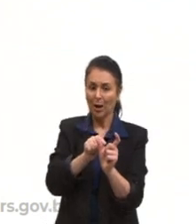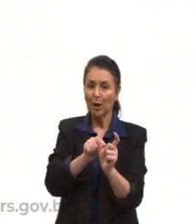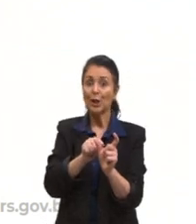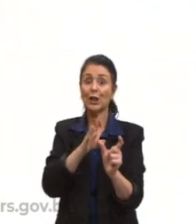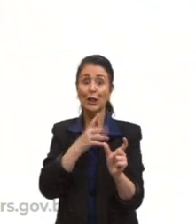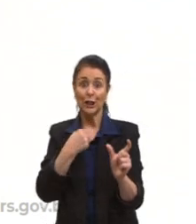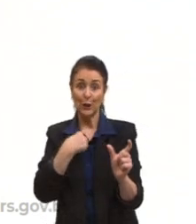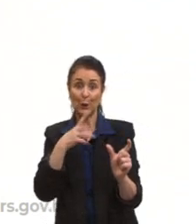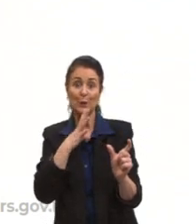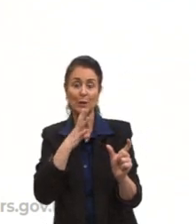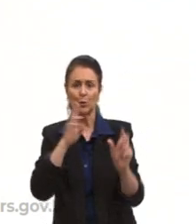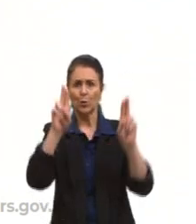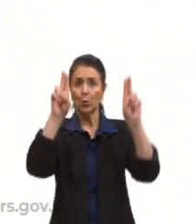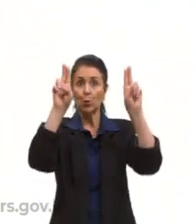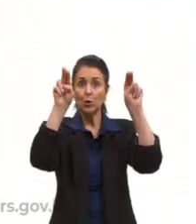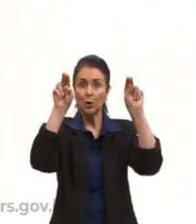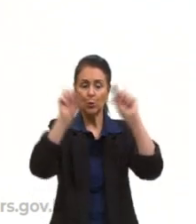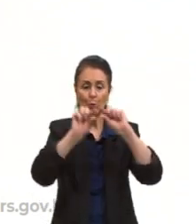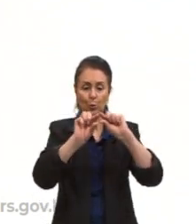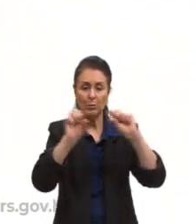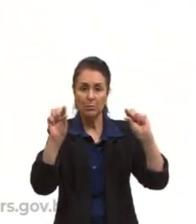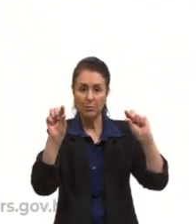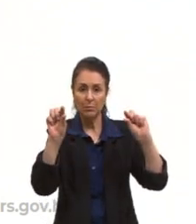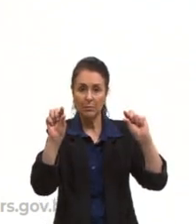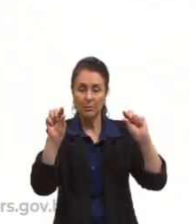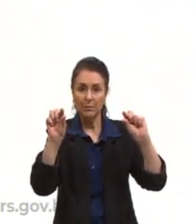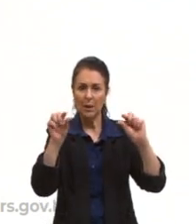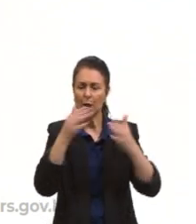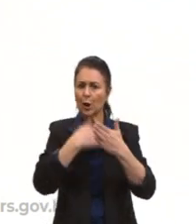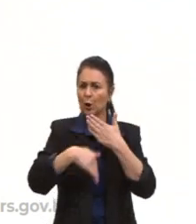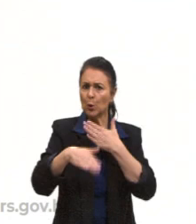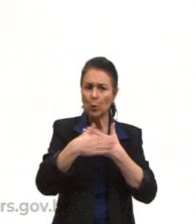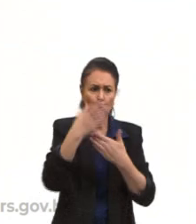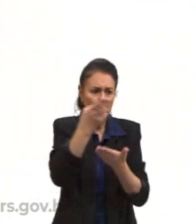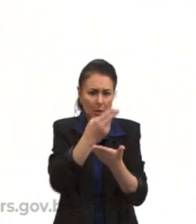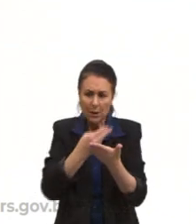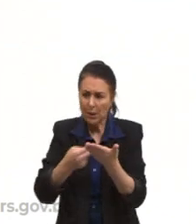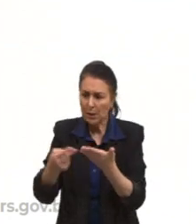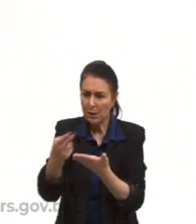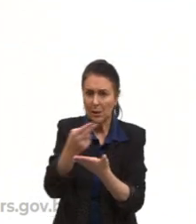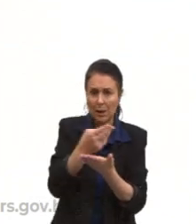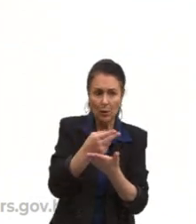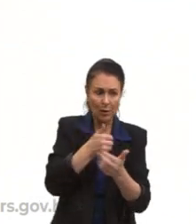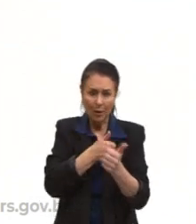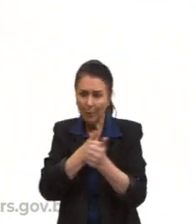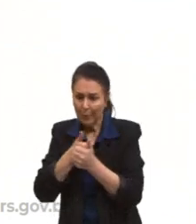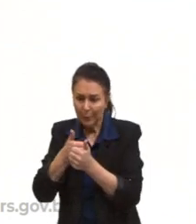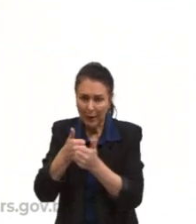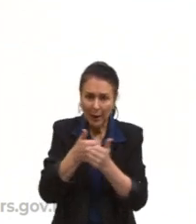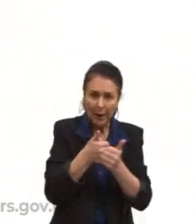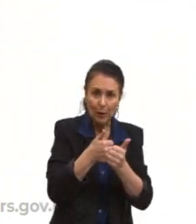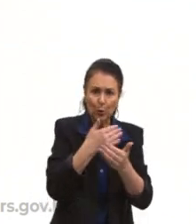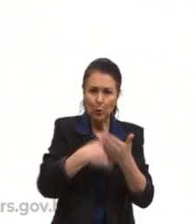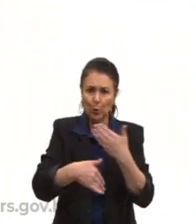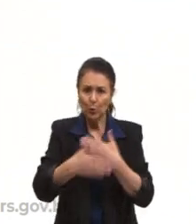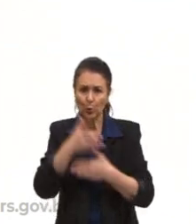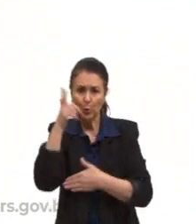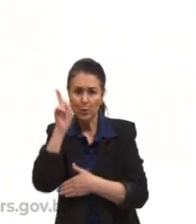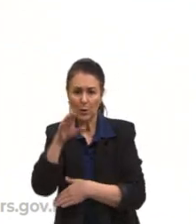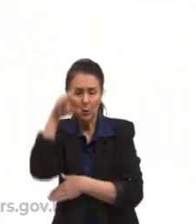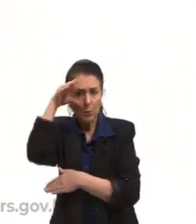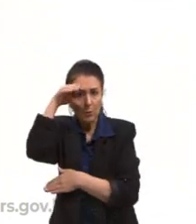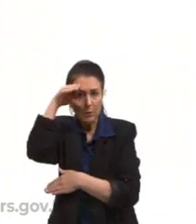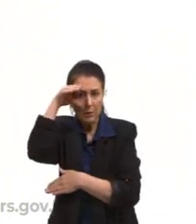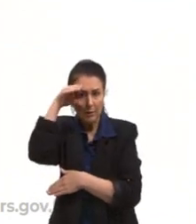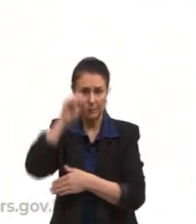o título que tem o subtítulo a todos os desenhos que estão ao redor todas as referências todas as questões